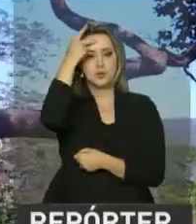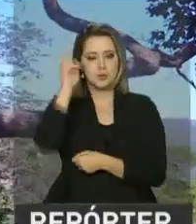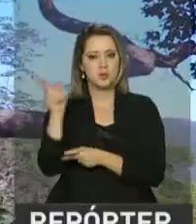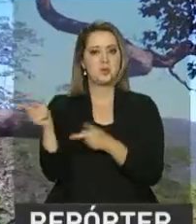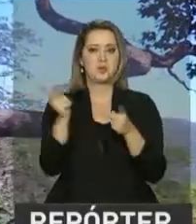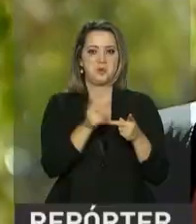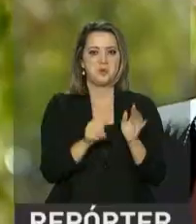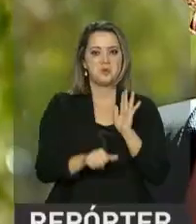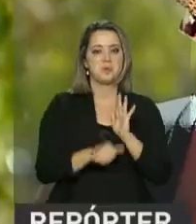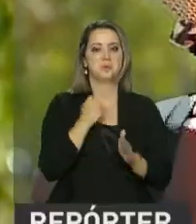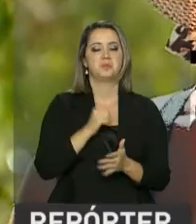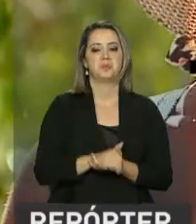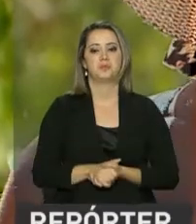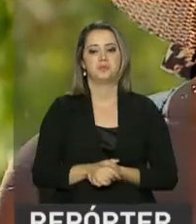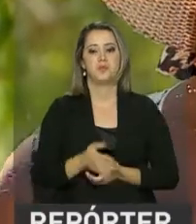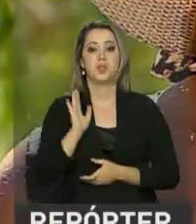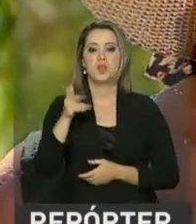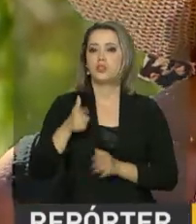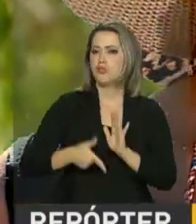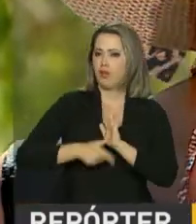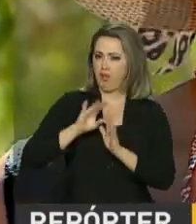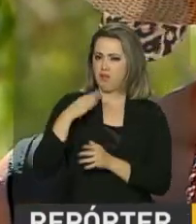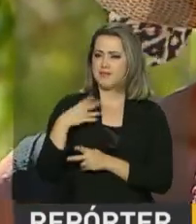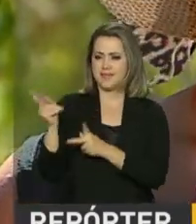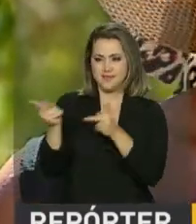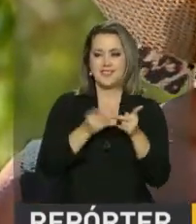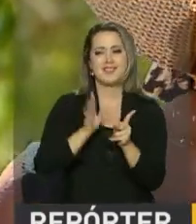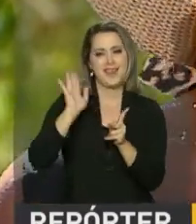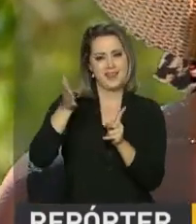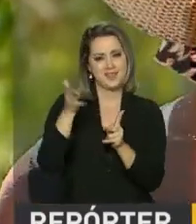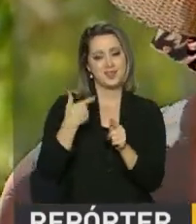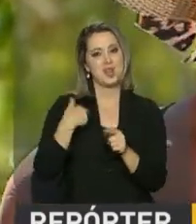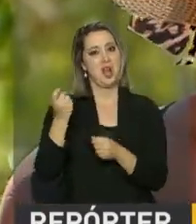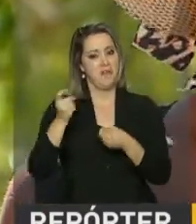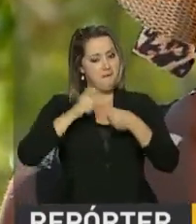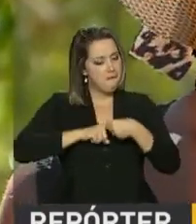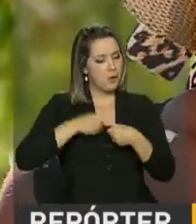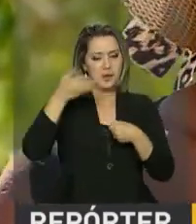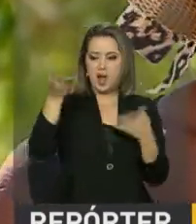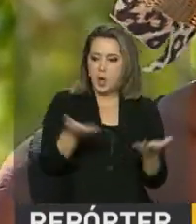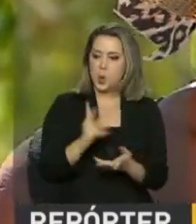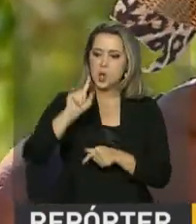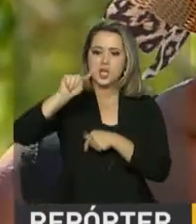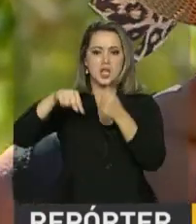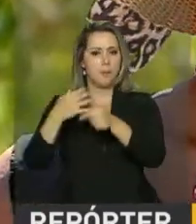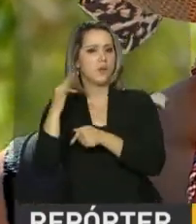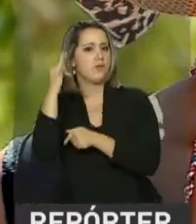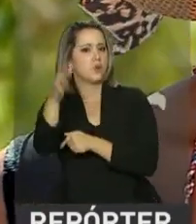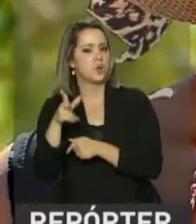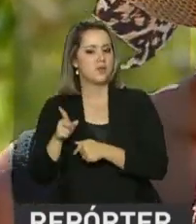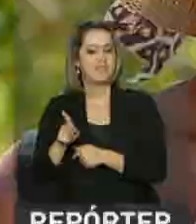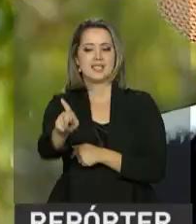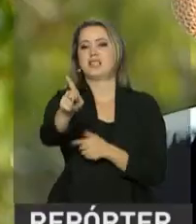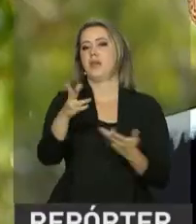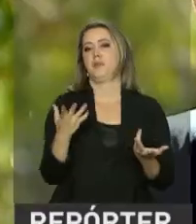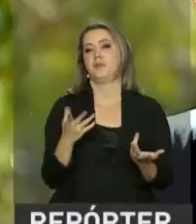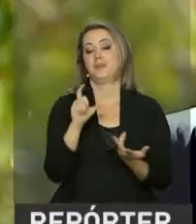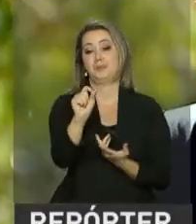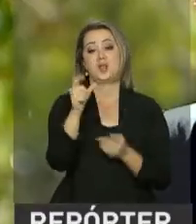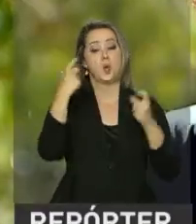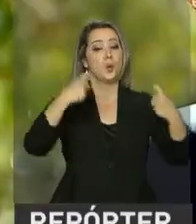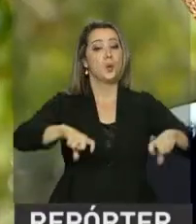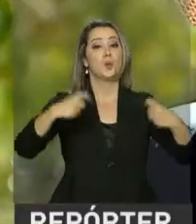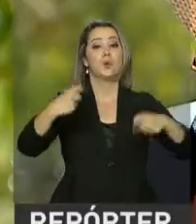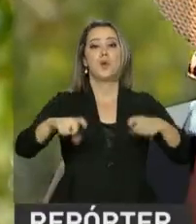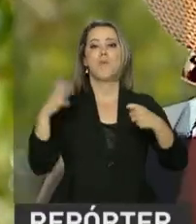dos veadeiros já vinha atrás fez estão retornando e pretendo retornar sempre que tiver a chance é um lugar